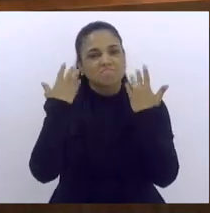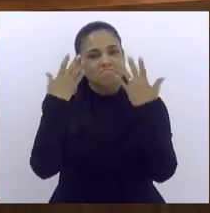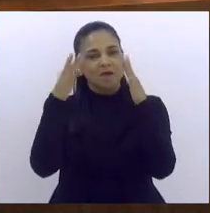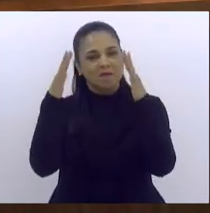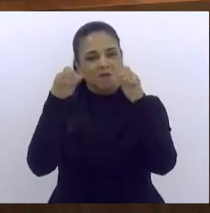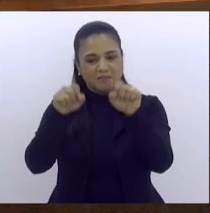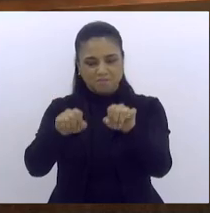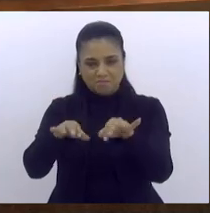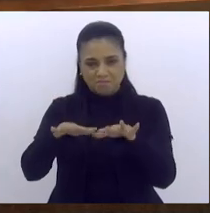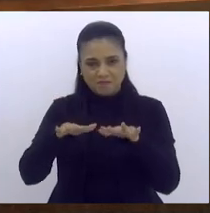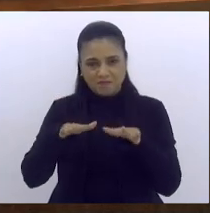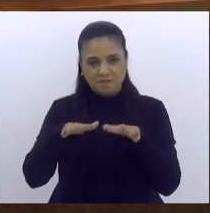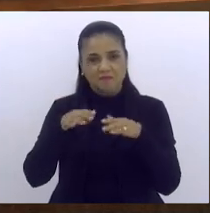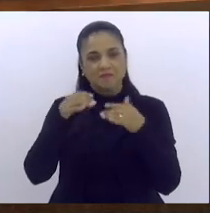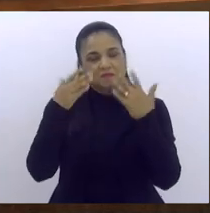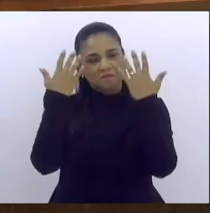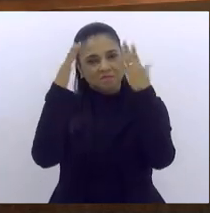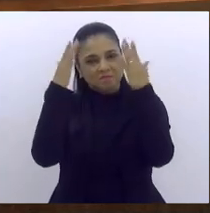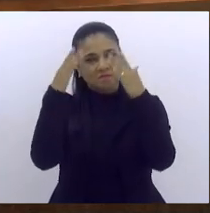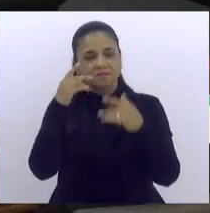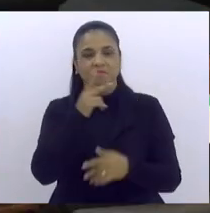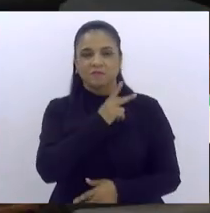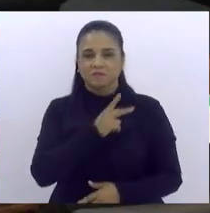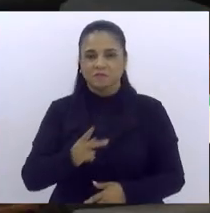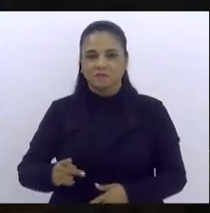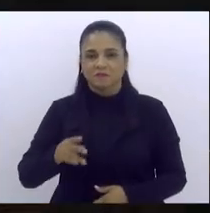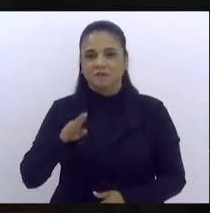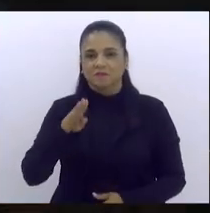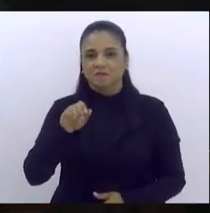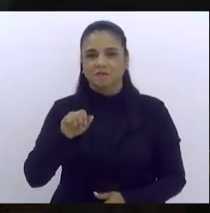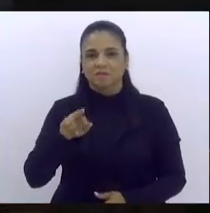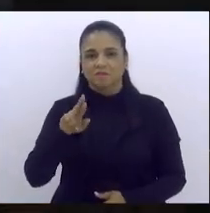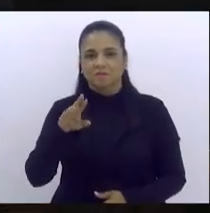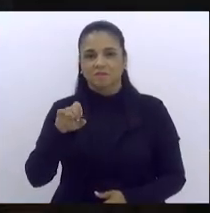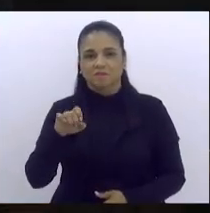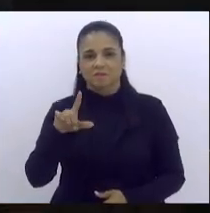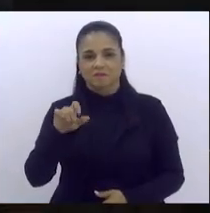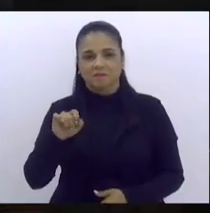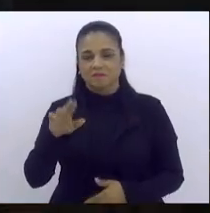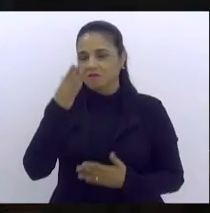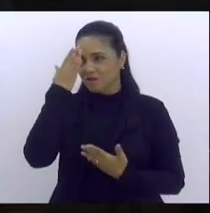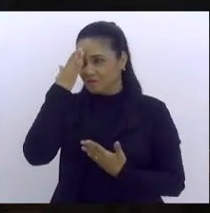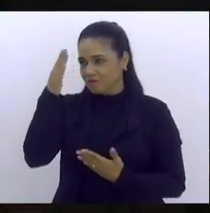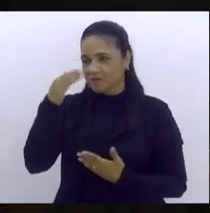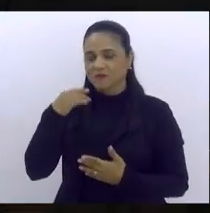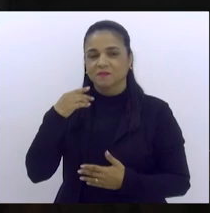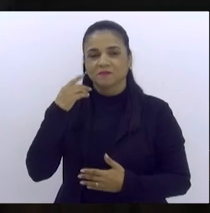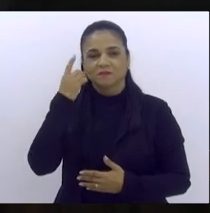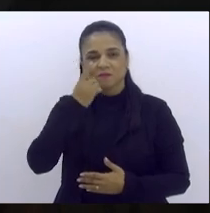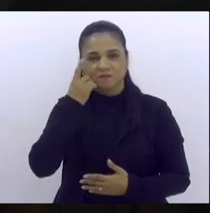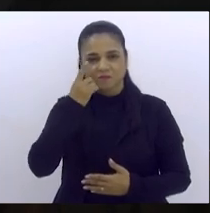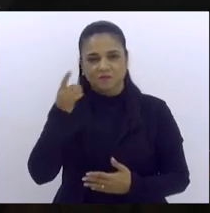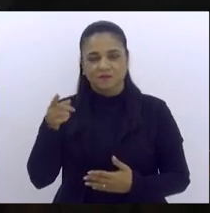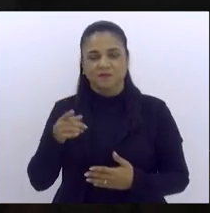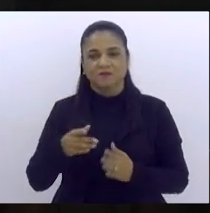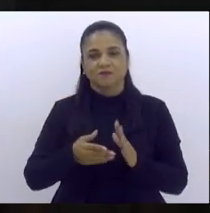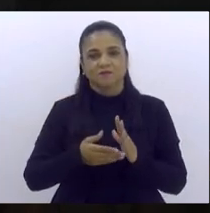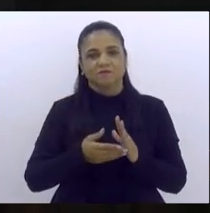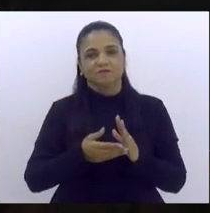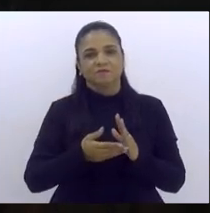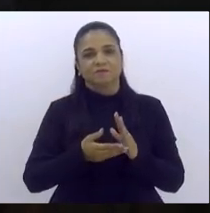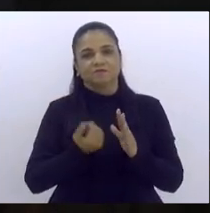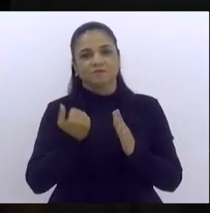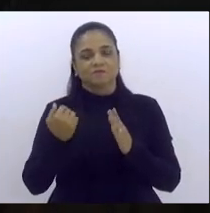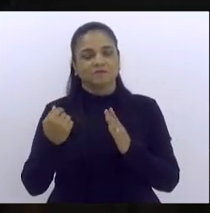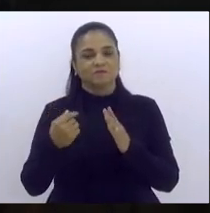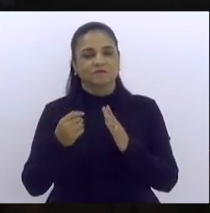parlamento, parabéns, presidente Bacelar. Muito obrigado, deputado Mink. Com a retirada do destaque, o projeto